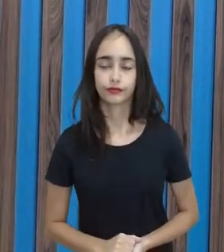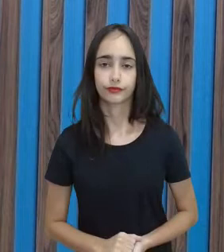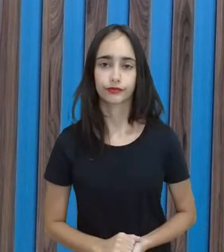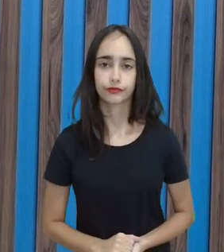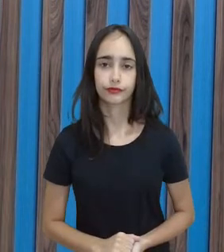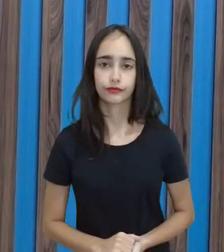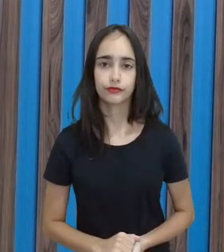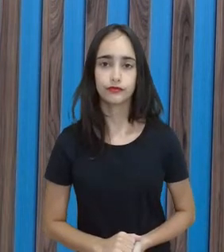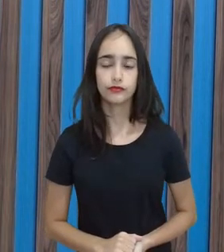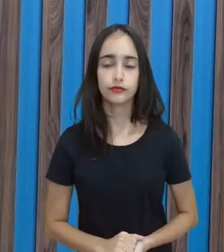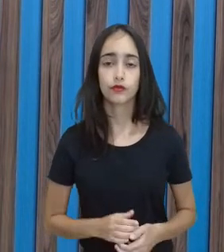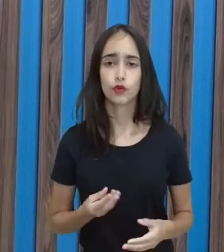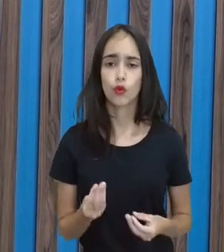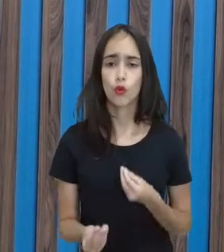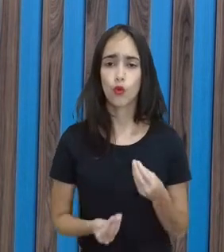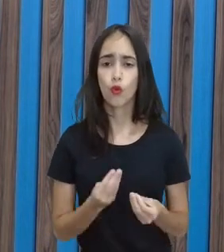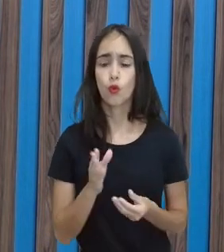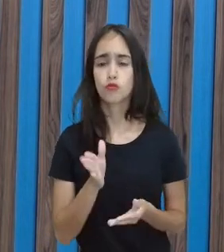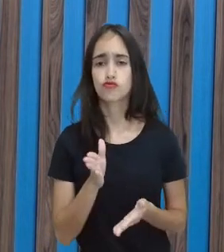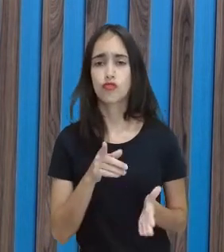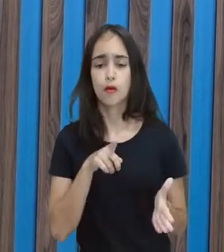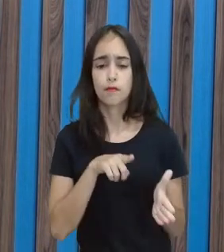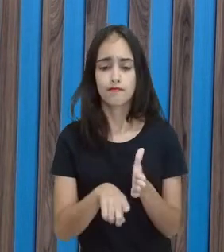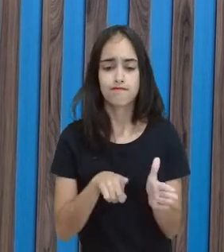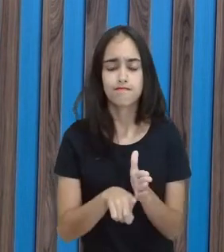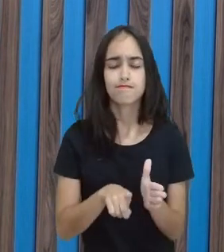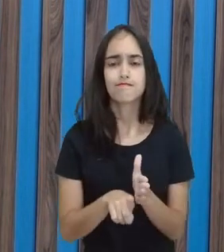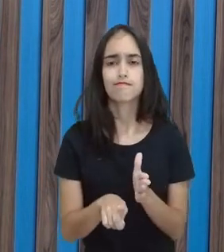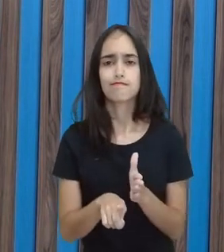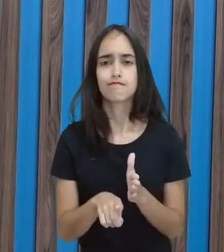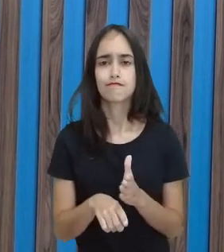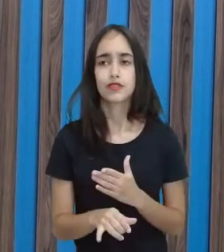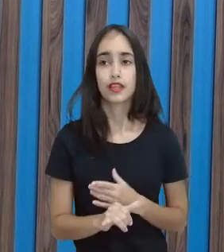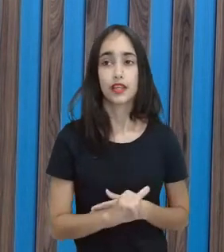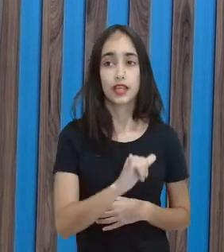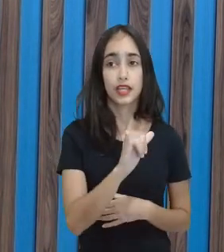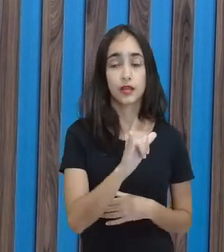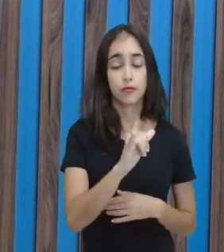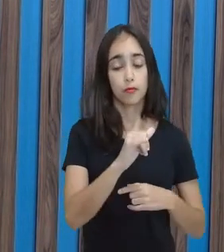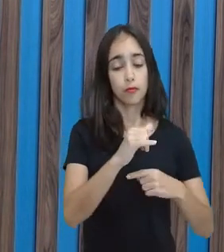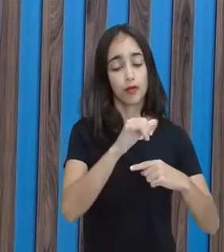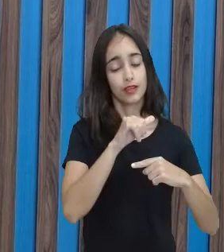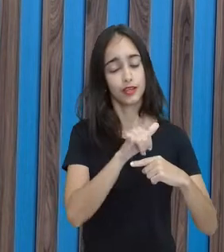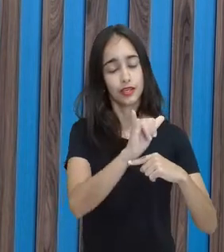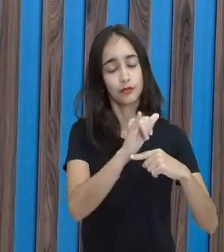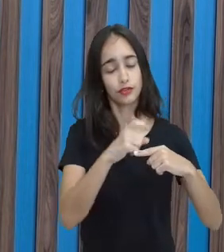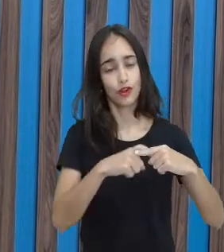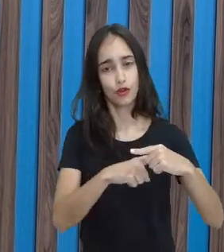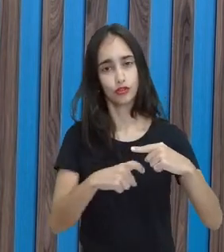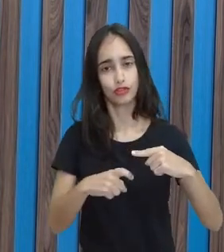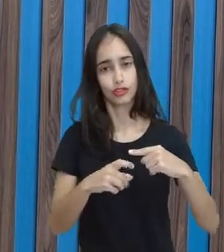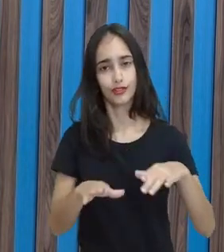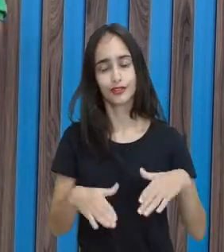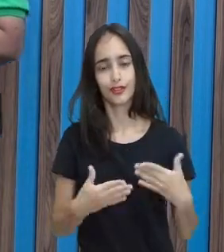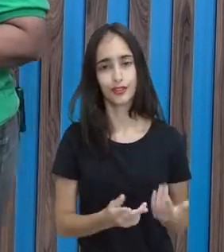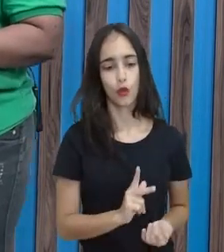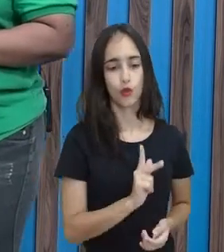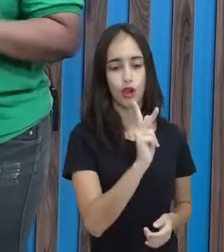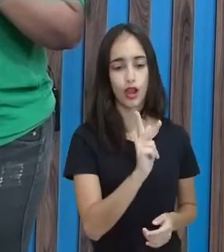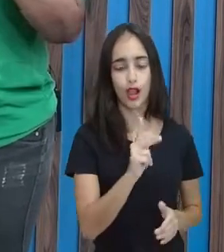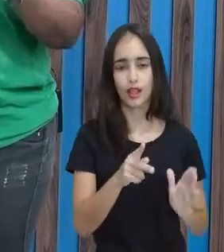Como a questão pediu na ordem, y sobre x, então k vai ser igual a y sobre